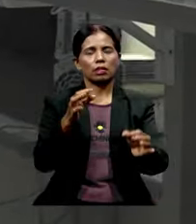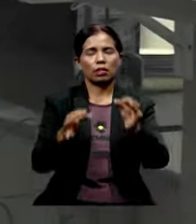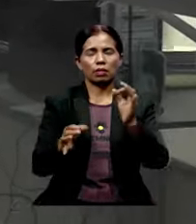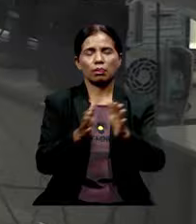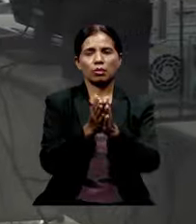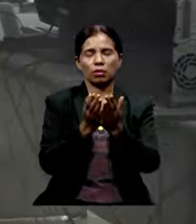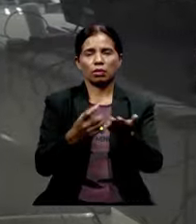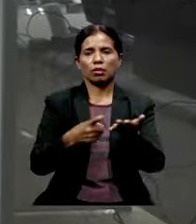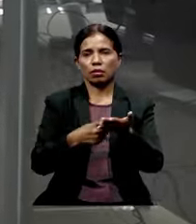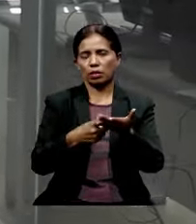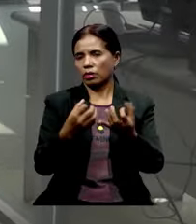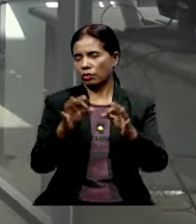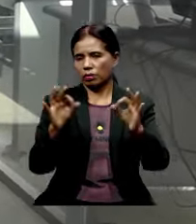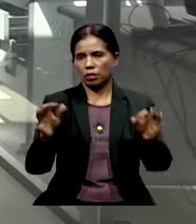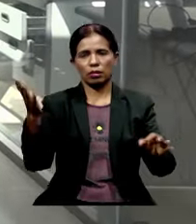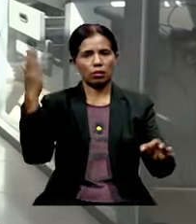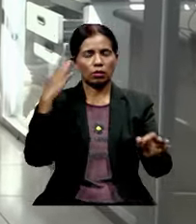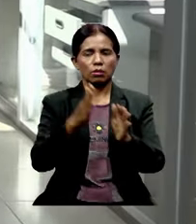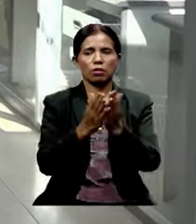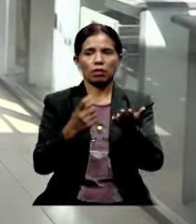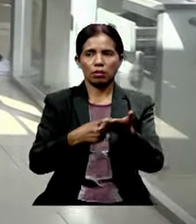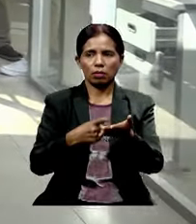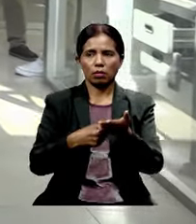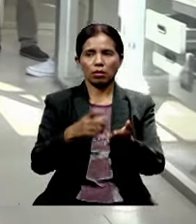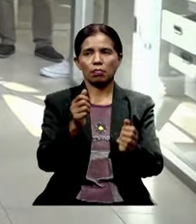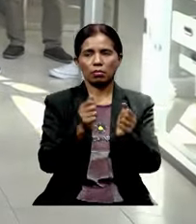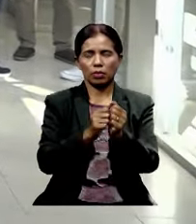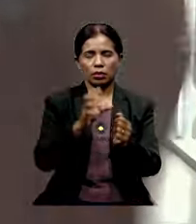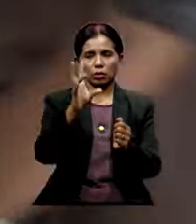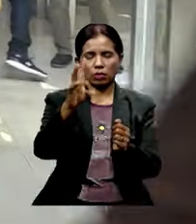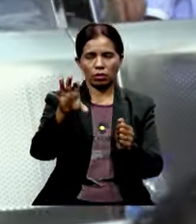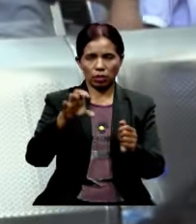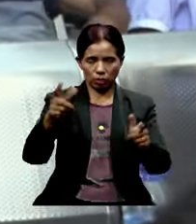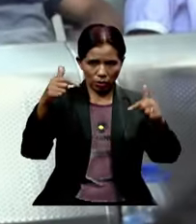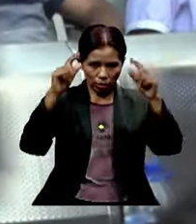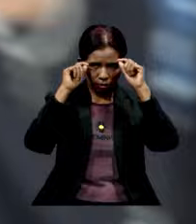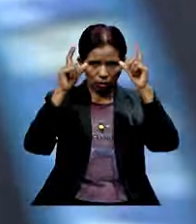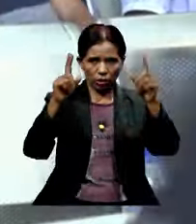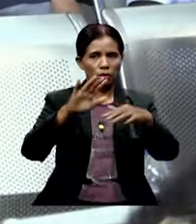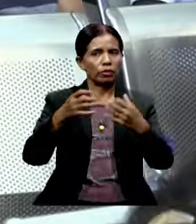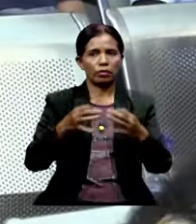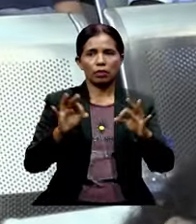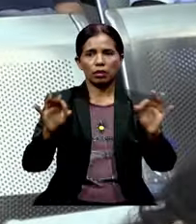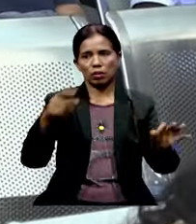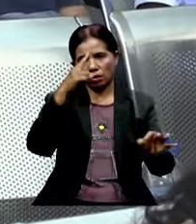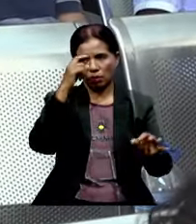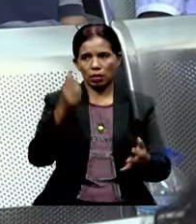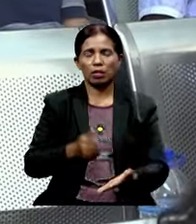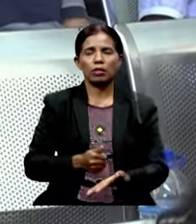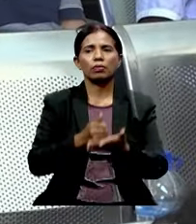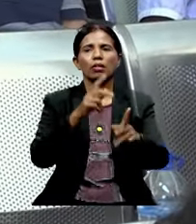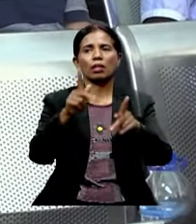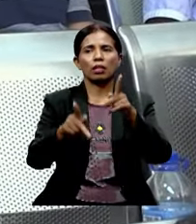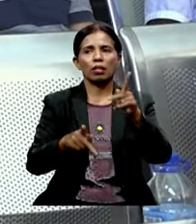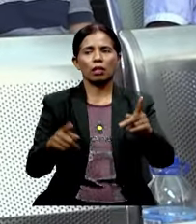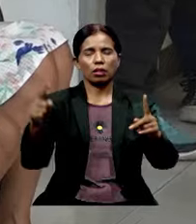roto. Antes ne caderneta pasaporte hamutuk atus hitu to ona Timor-Leste, mai beho tu ona, tamba atende ona ema nebe